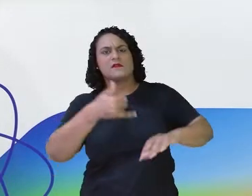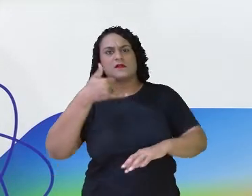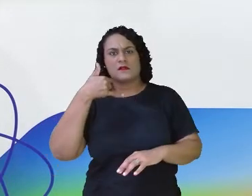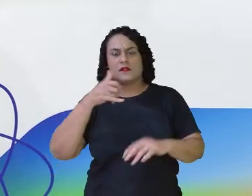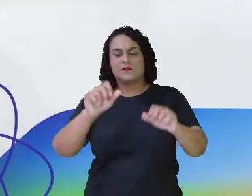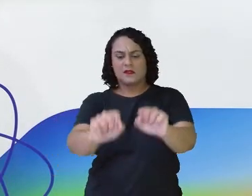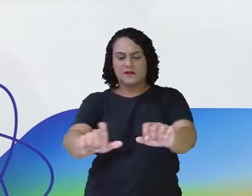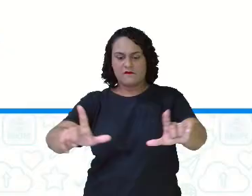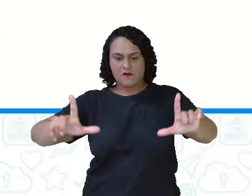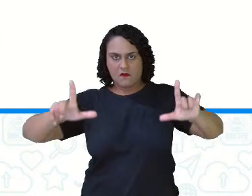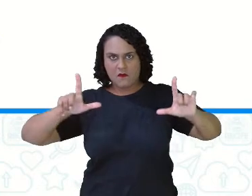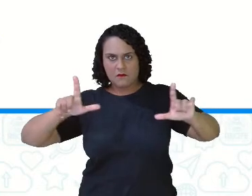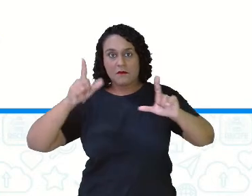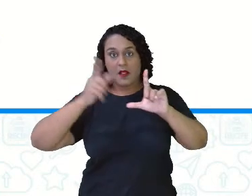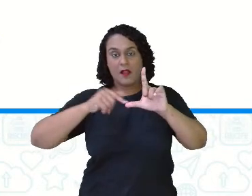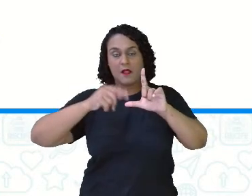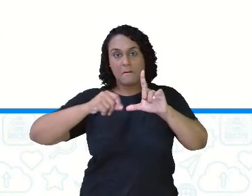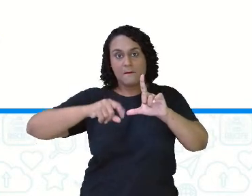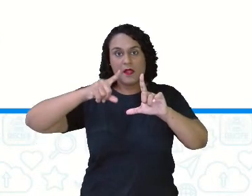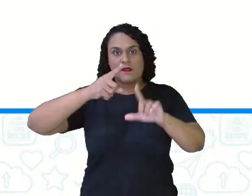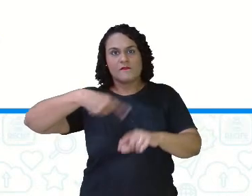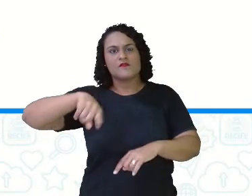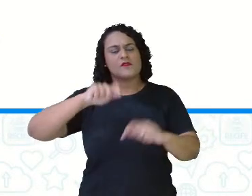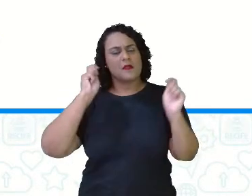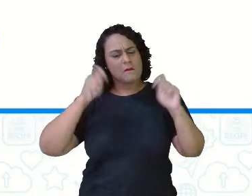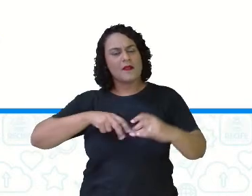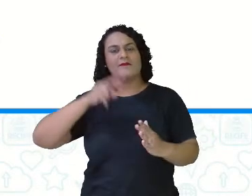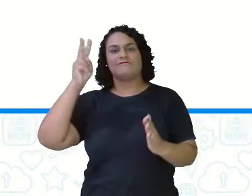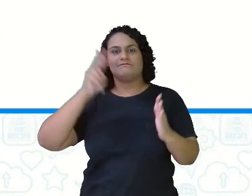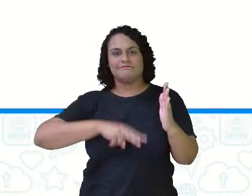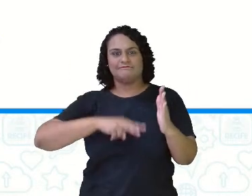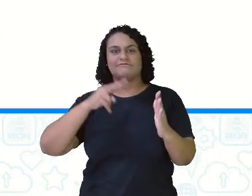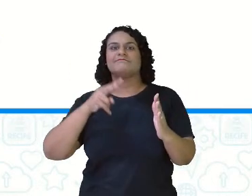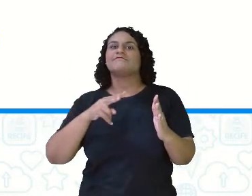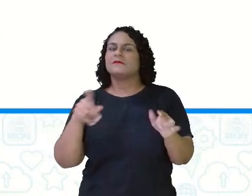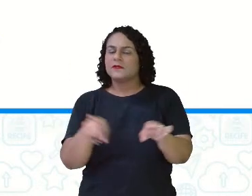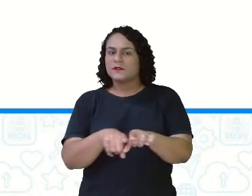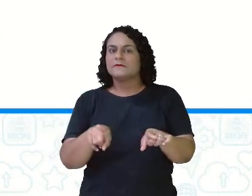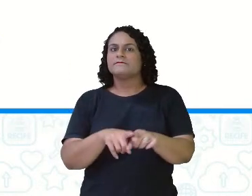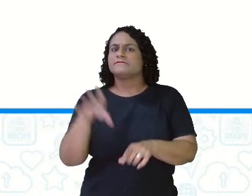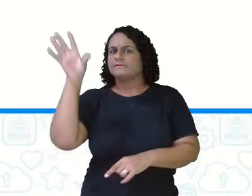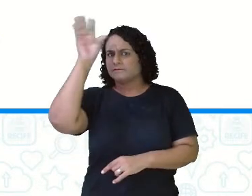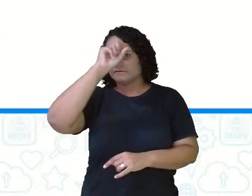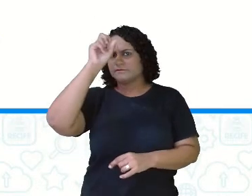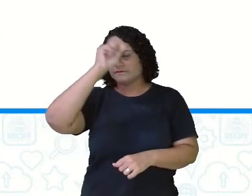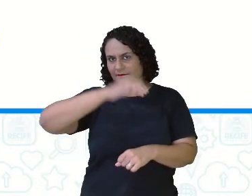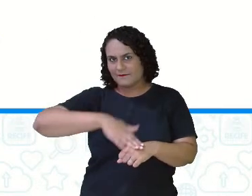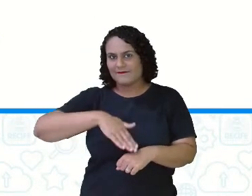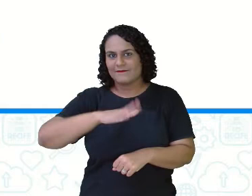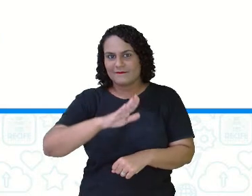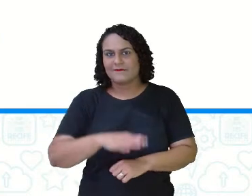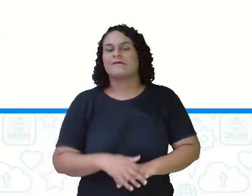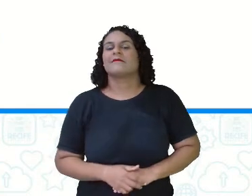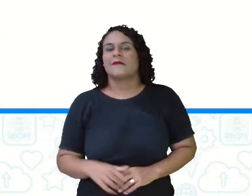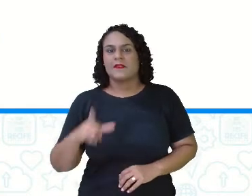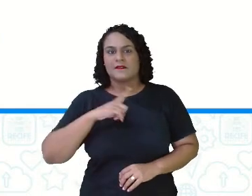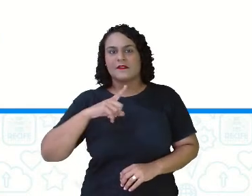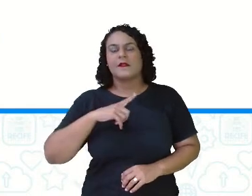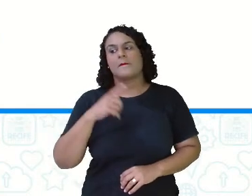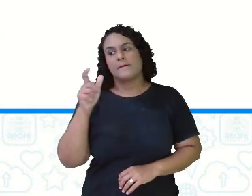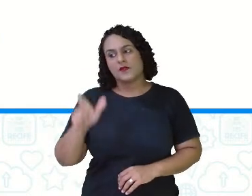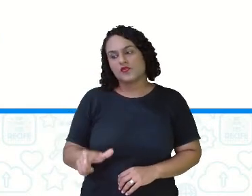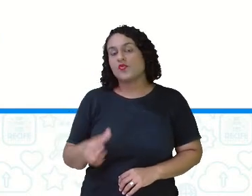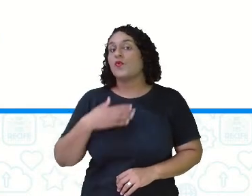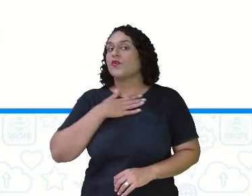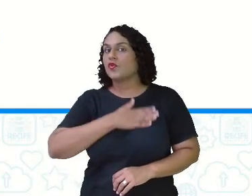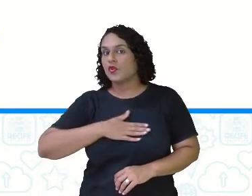bem grandinha para a letra ficar maior e você vai conseguir ler comigo. E quem sabe até aprende mais também assim, né? Também tem outras pessoas que gostam de